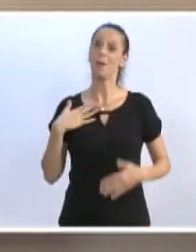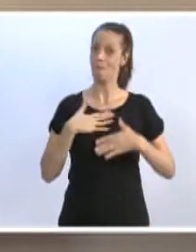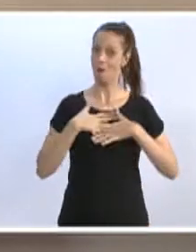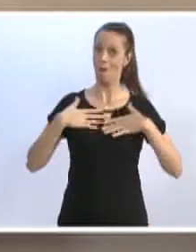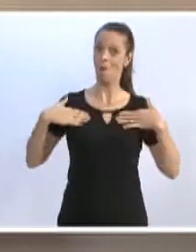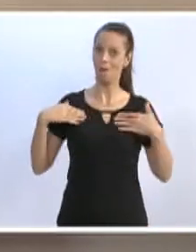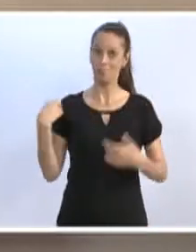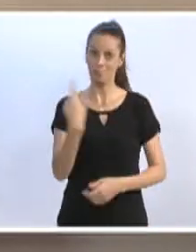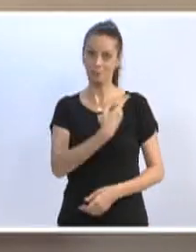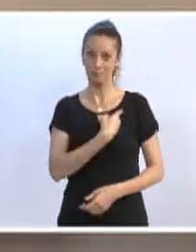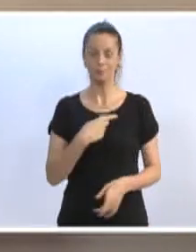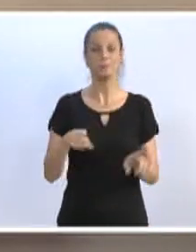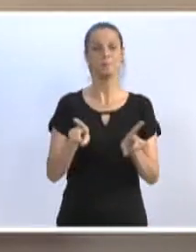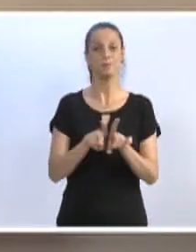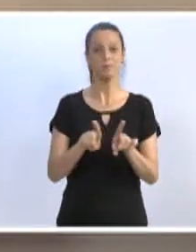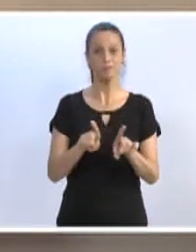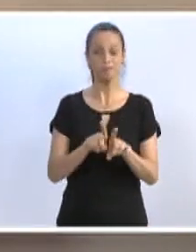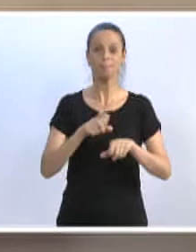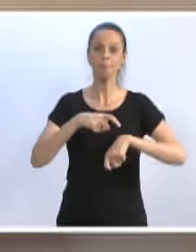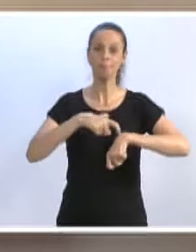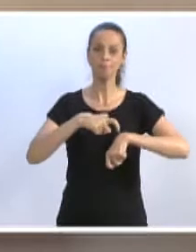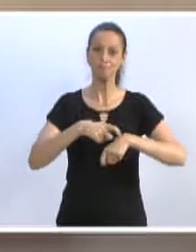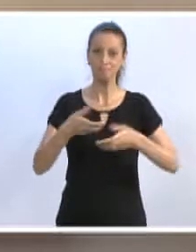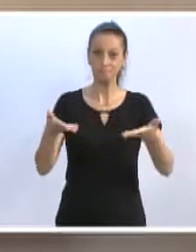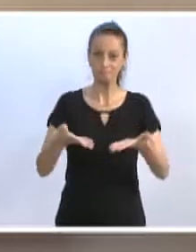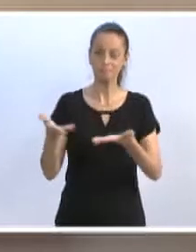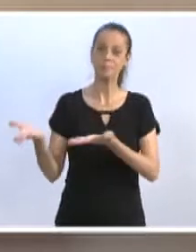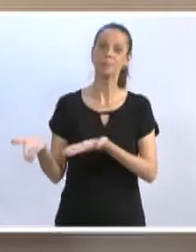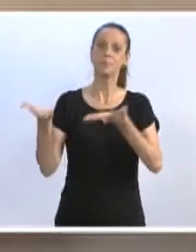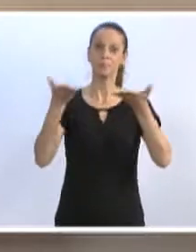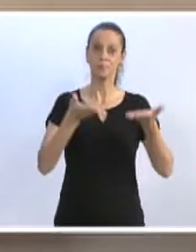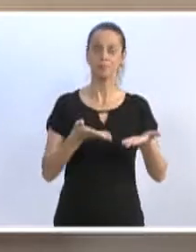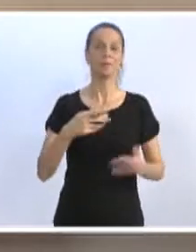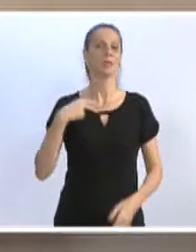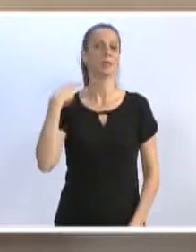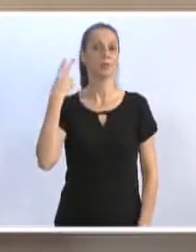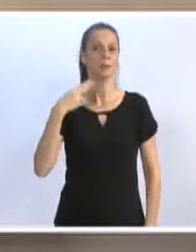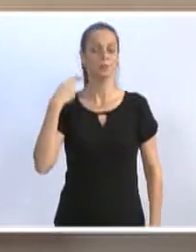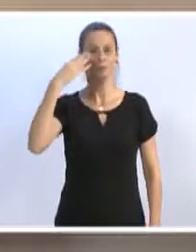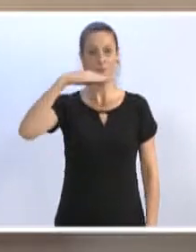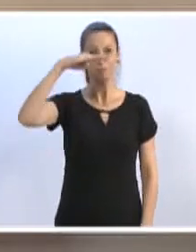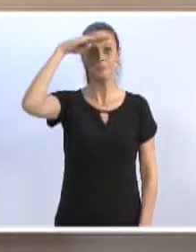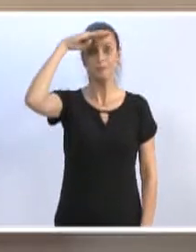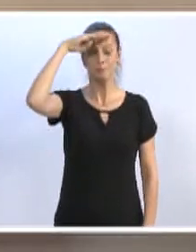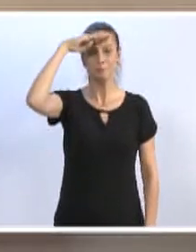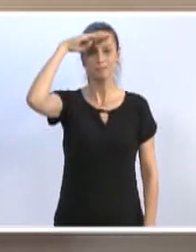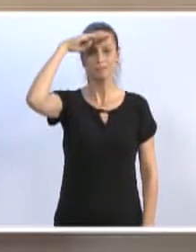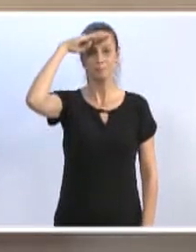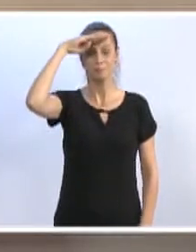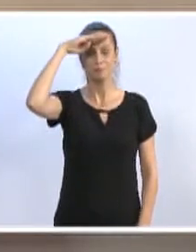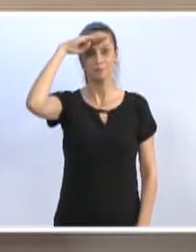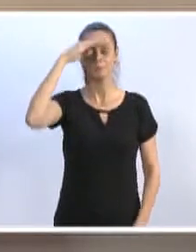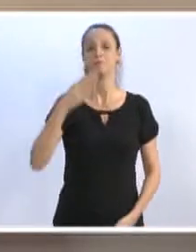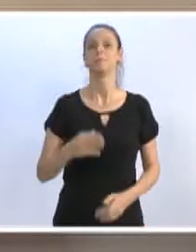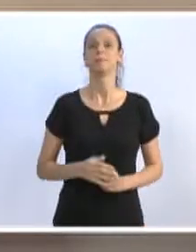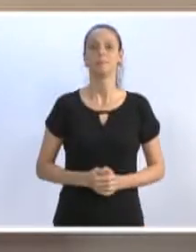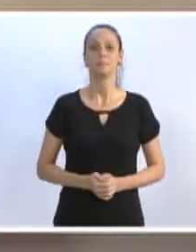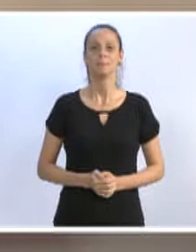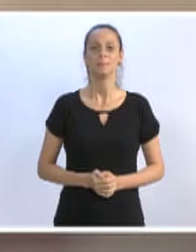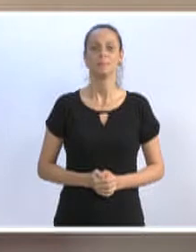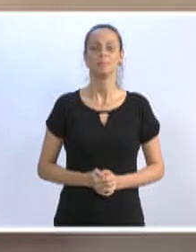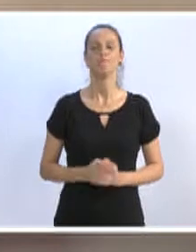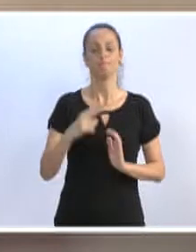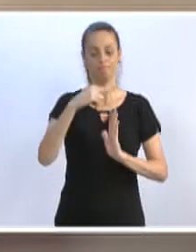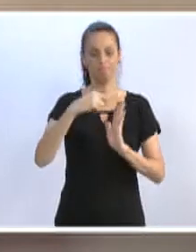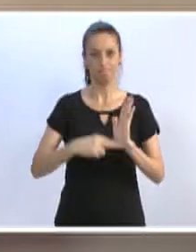nós queremos, neste momento, convidar o vereador Jovino Cardoso para fazer